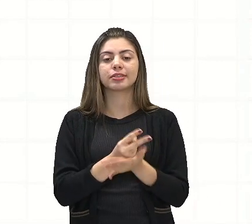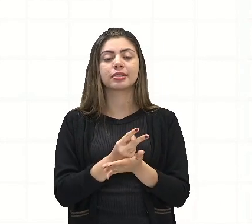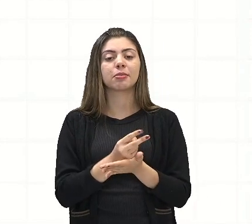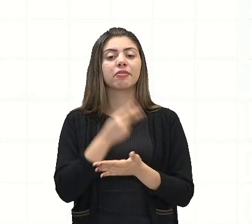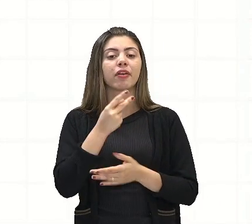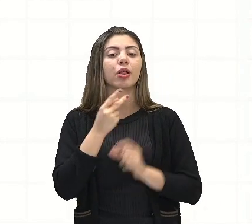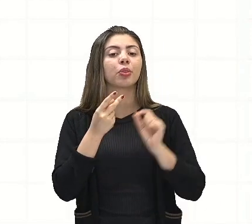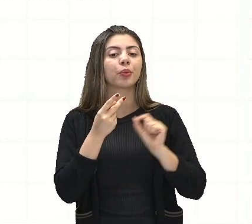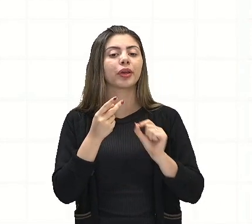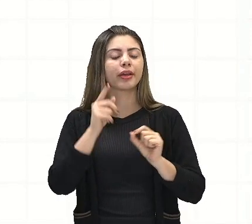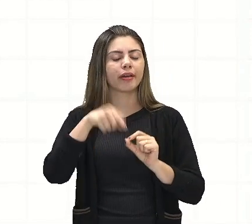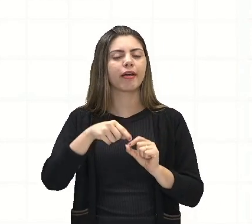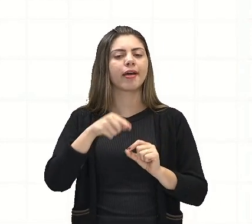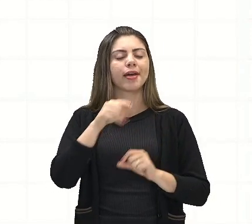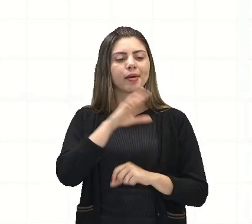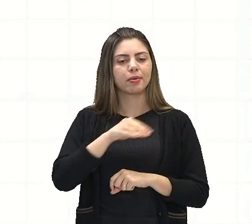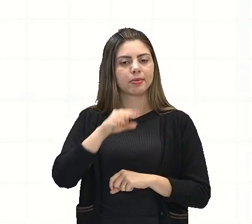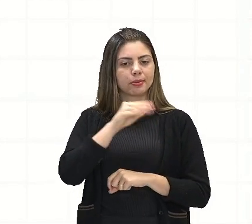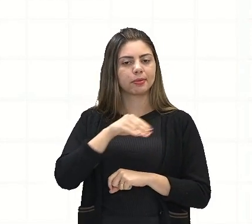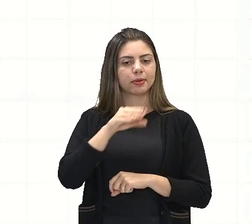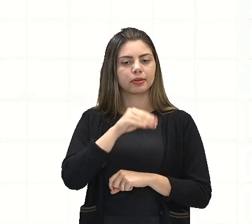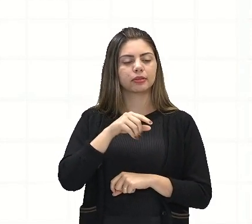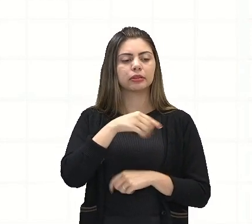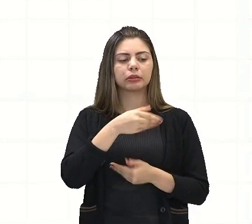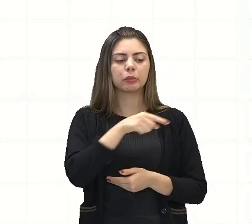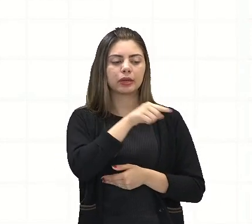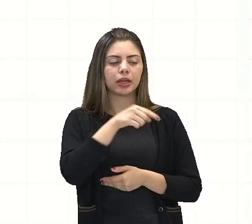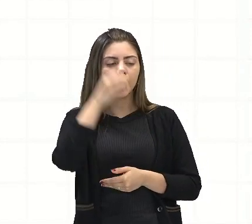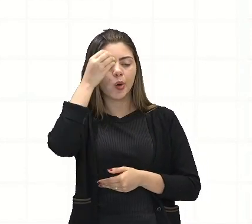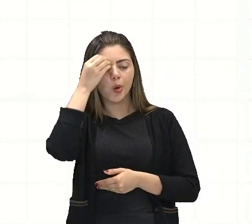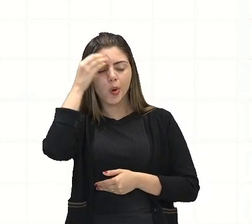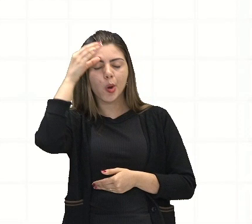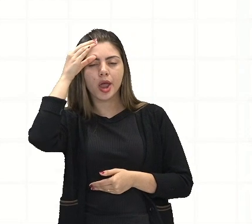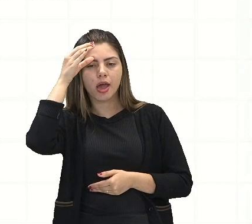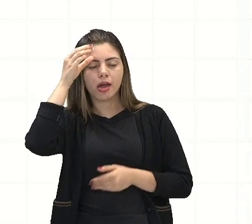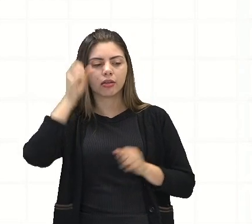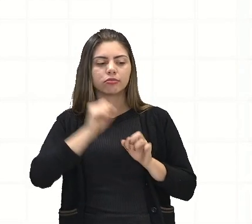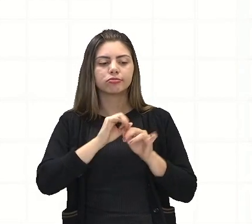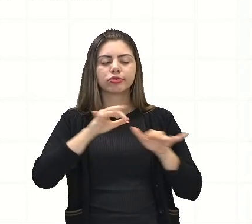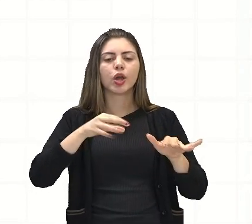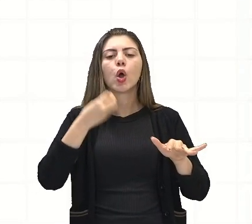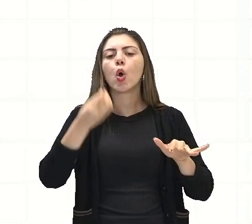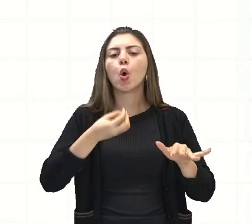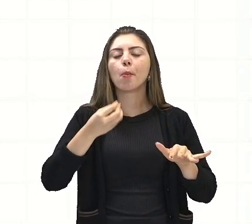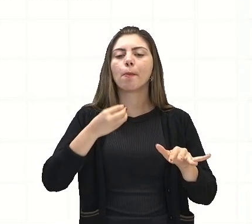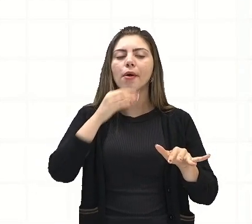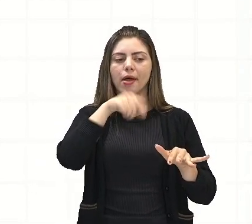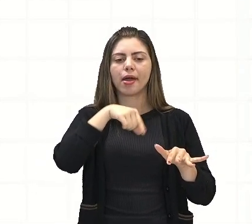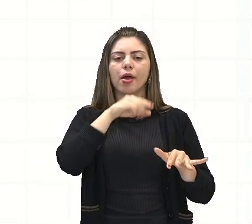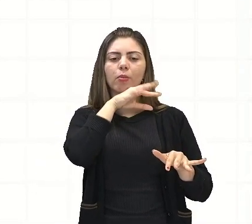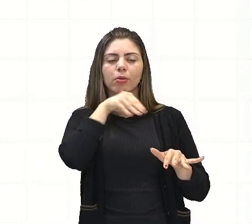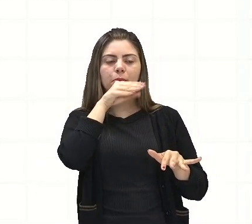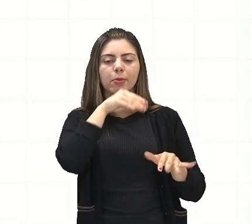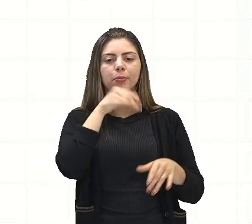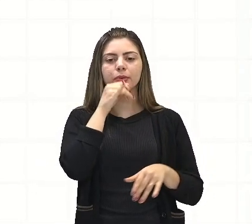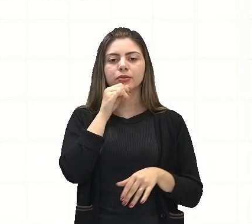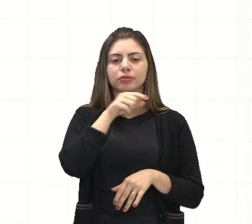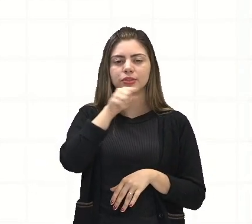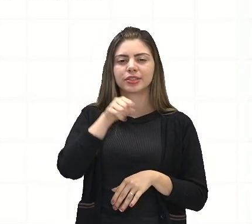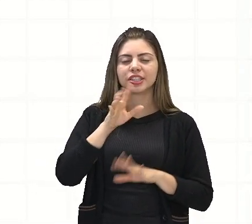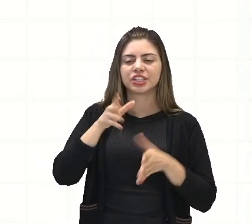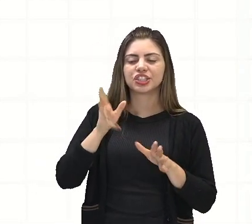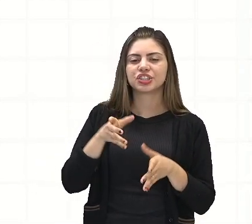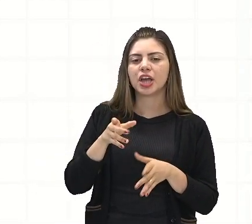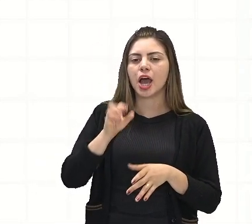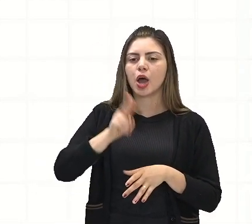oral. Então, esses saberes ribeirinhos, eles são transmitidos de forma oral. Quem aí nunca tomou um chá de alho com limão